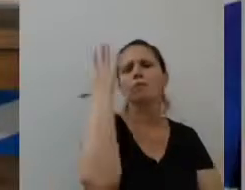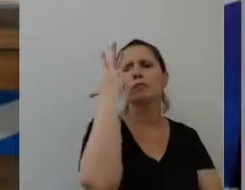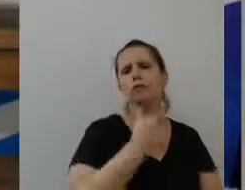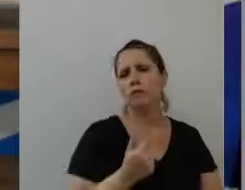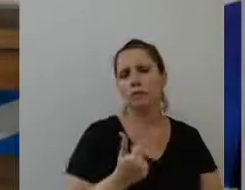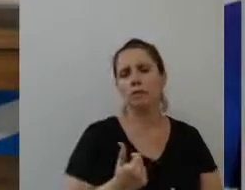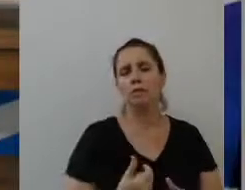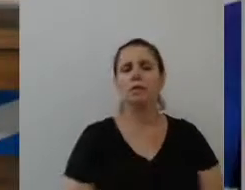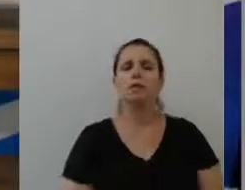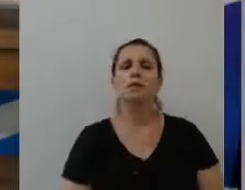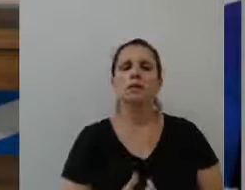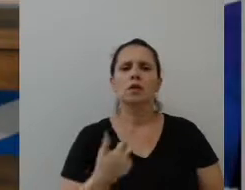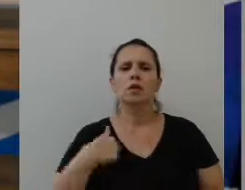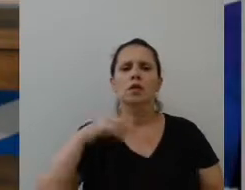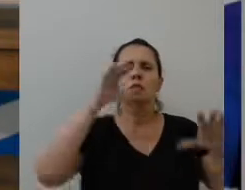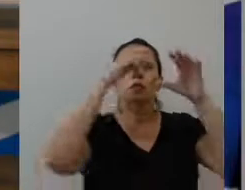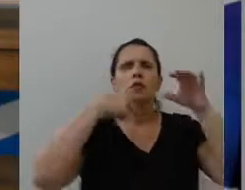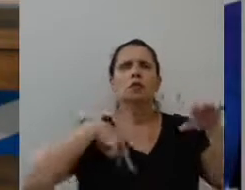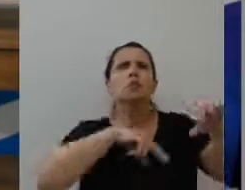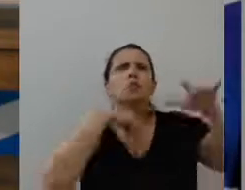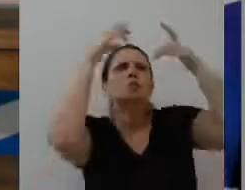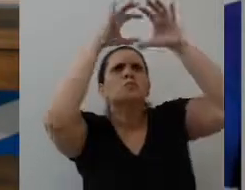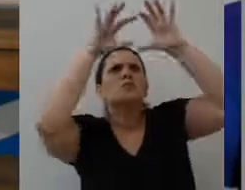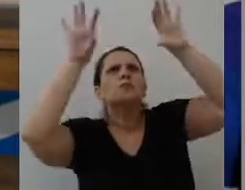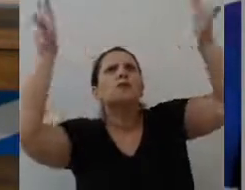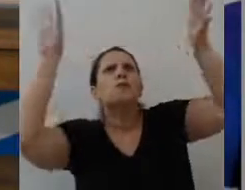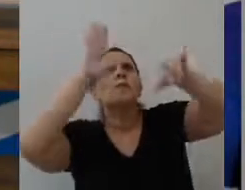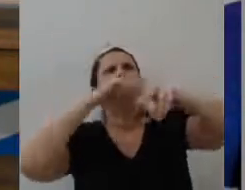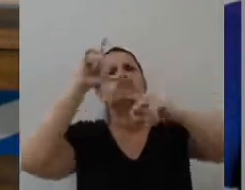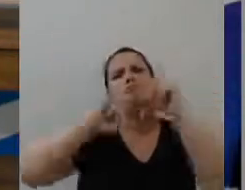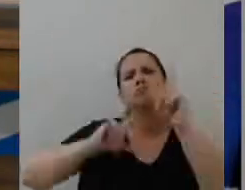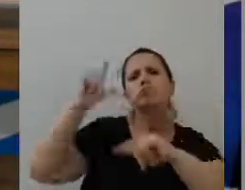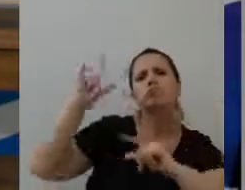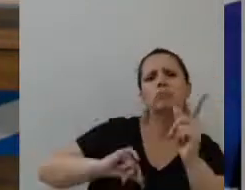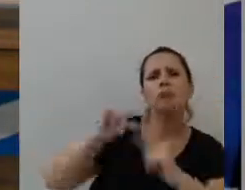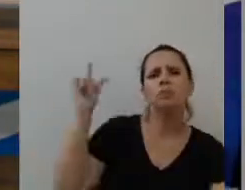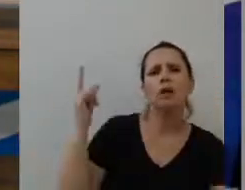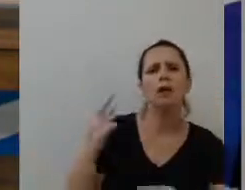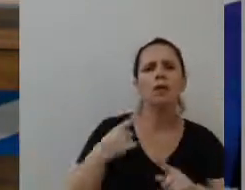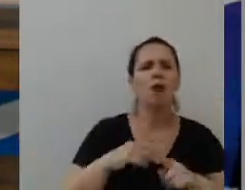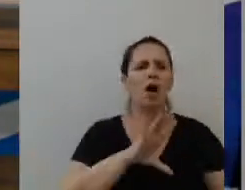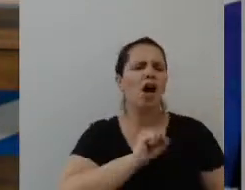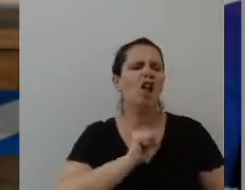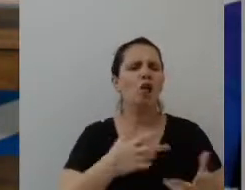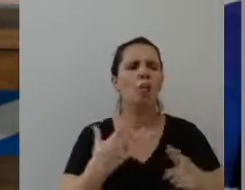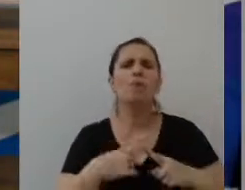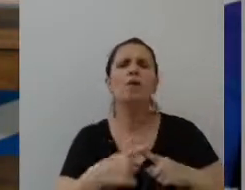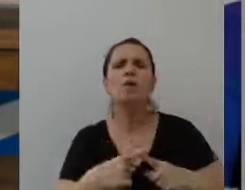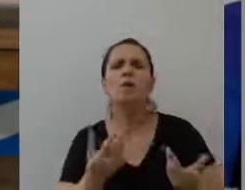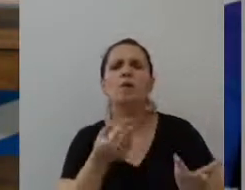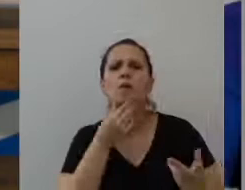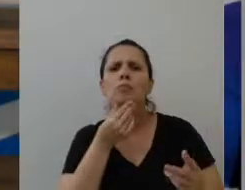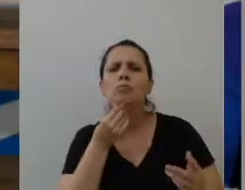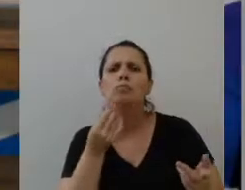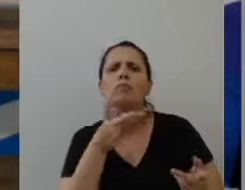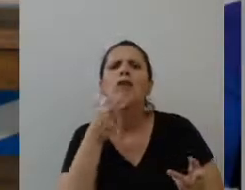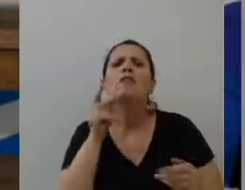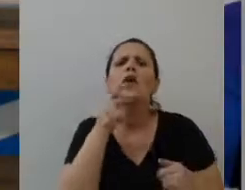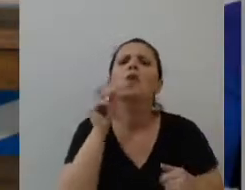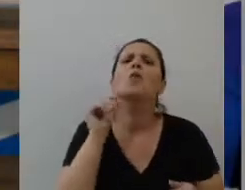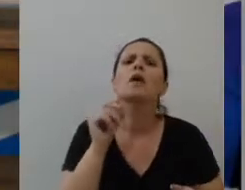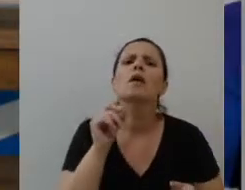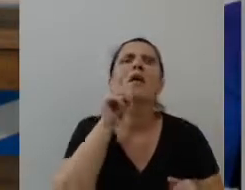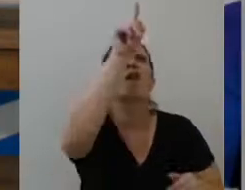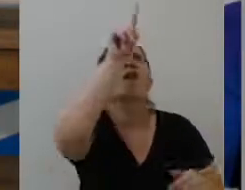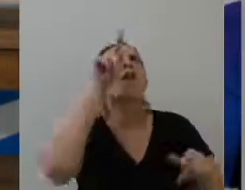Olha lá. Nosso céu tem mais estrelas. Eu adoro isso. Sabe por quê? Porque dá ideia o quê? O que é que o Gonçalves Dias fez? Ele contou, foi,